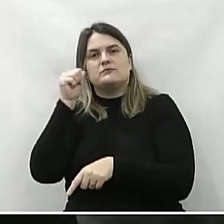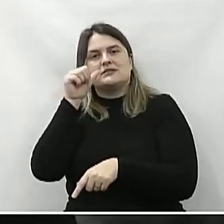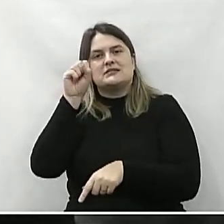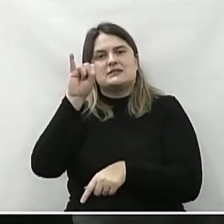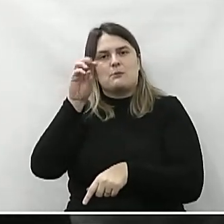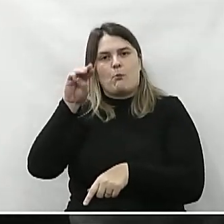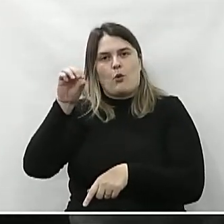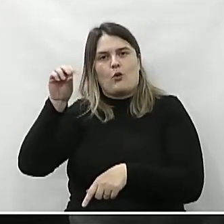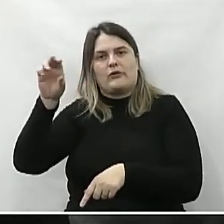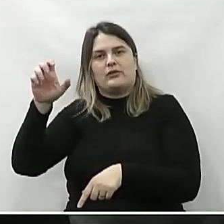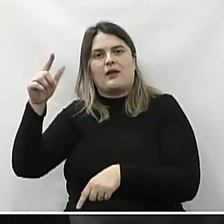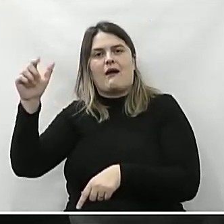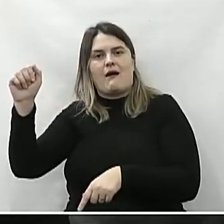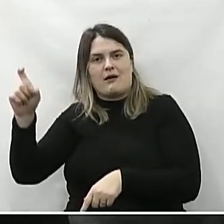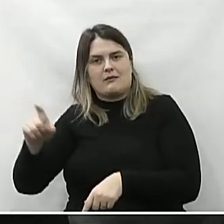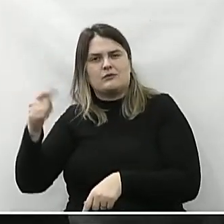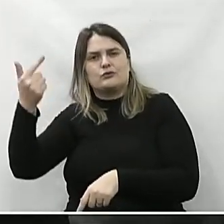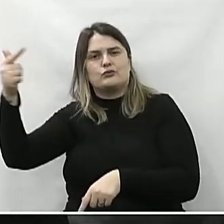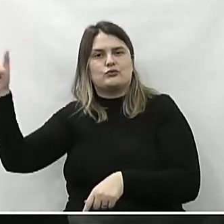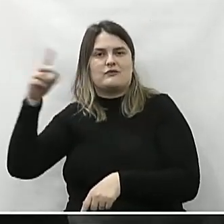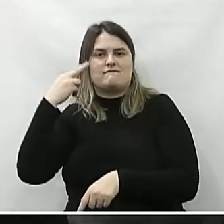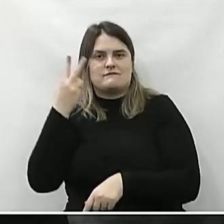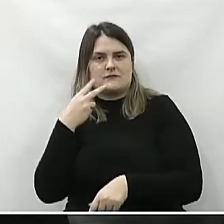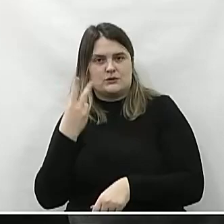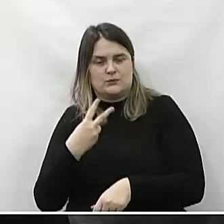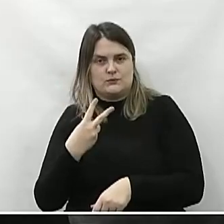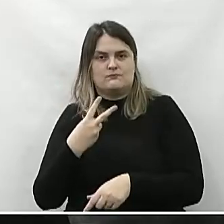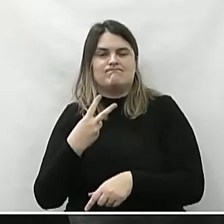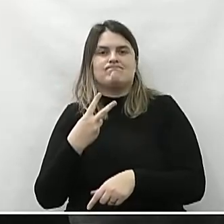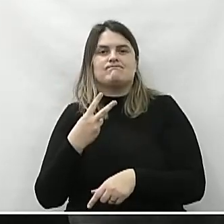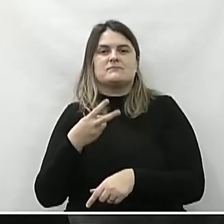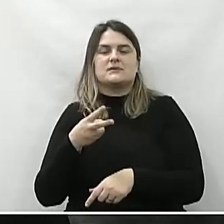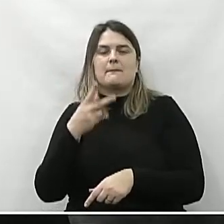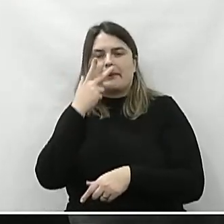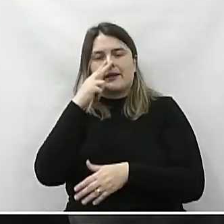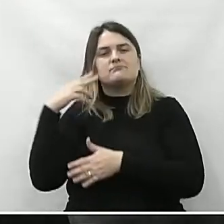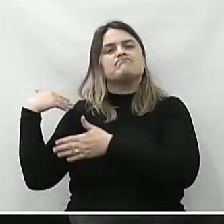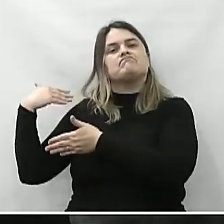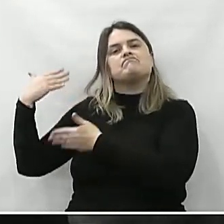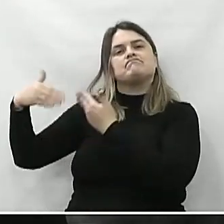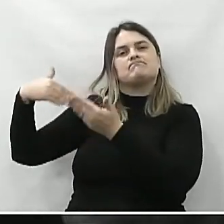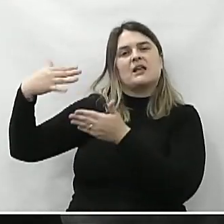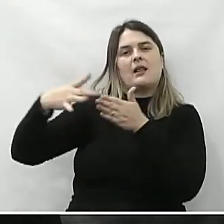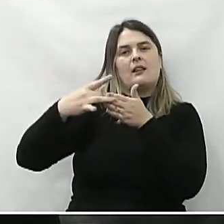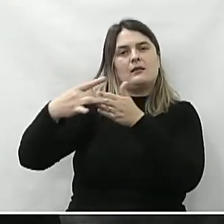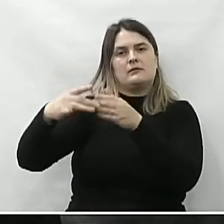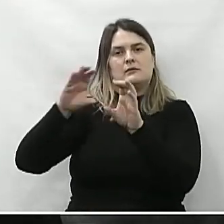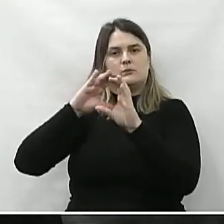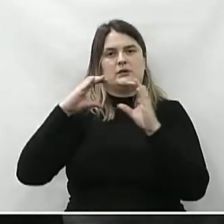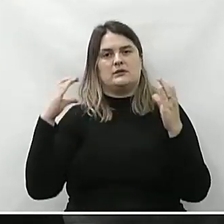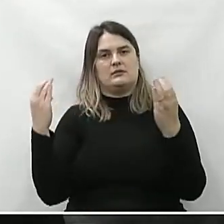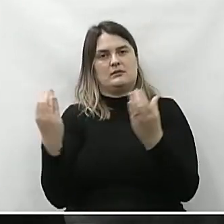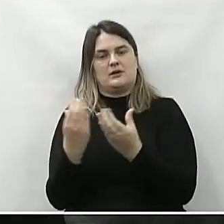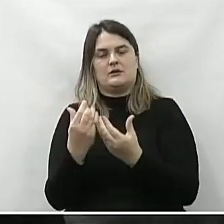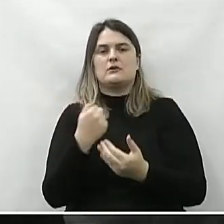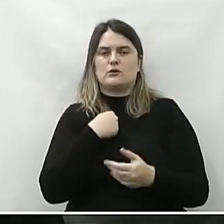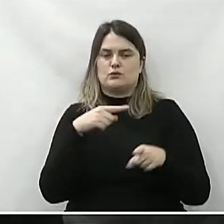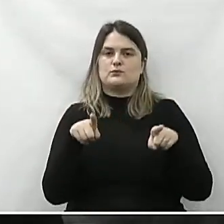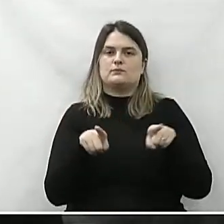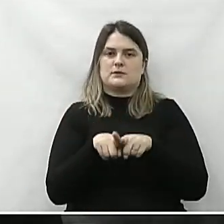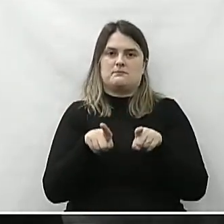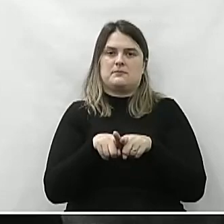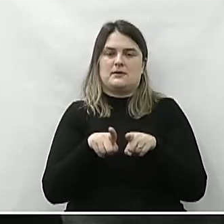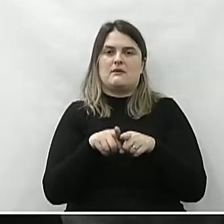o Alex demais colegas vereadores né que que vem dessa trajetória de liderança Comunitária Eu também